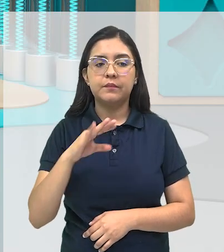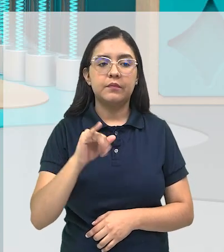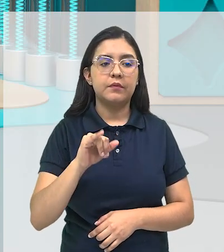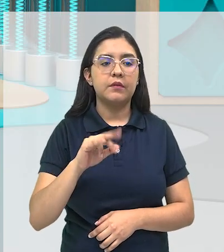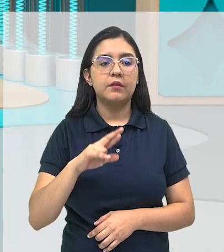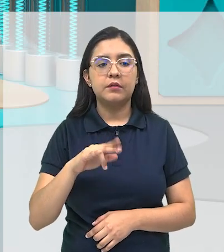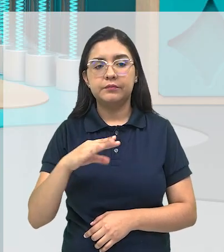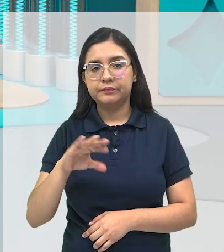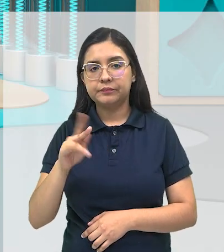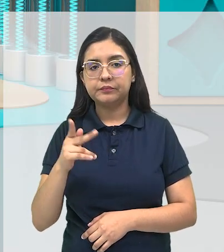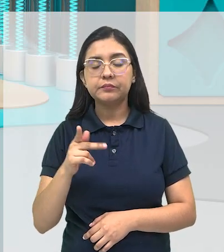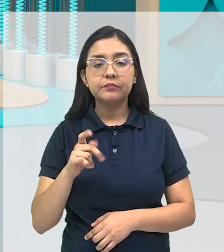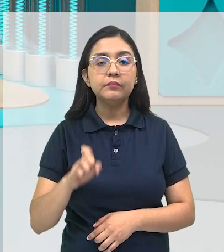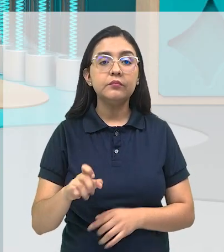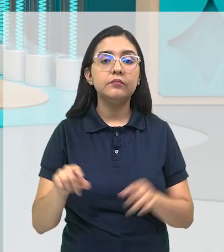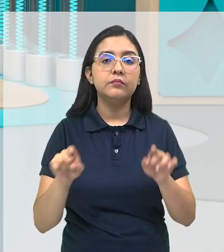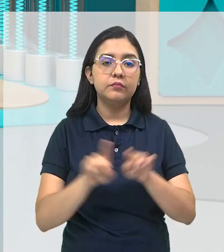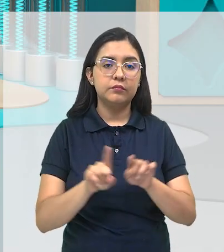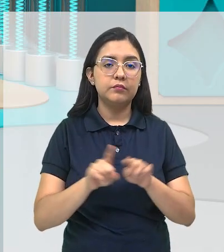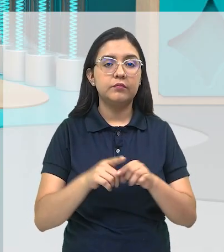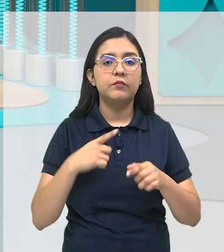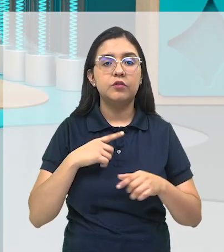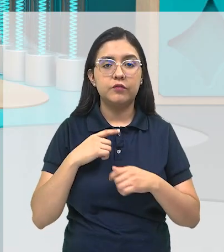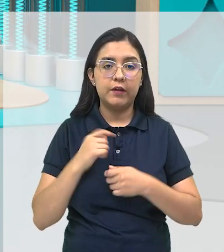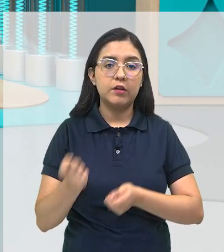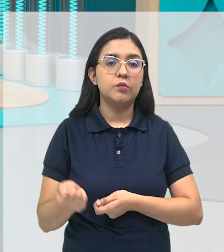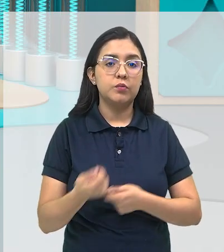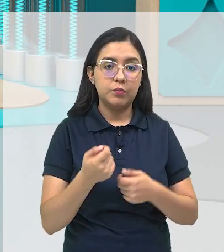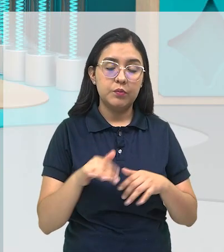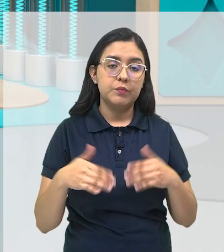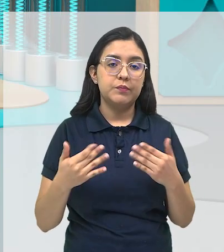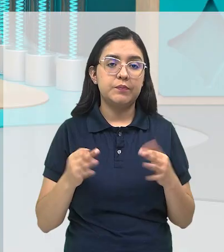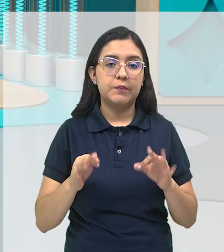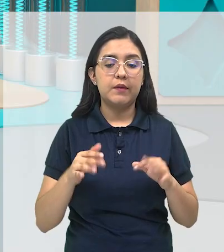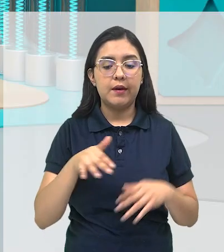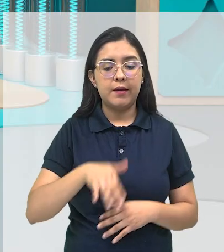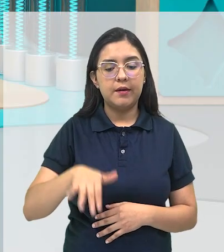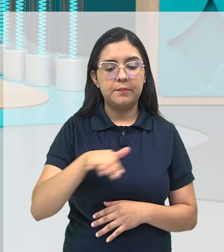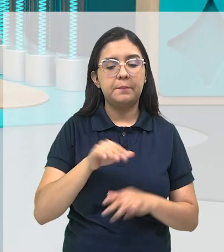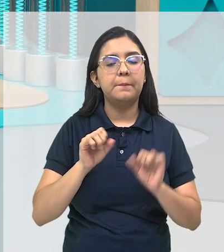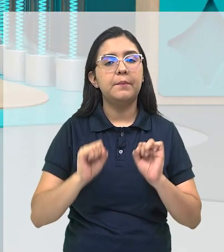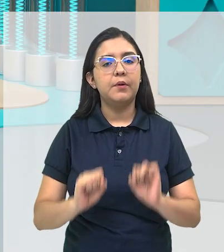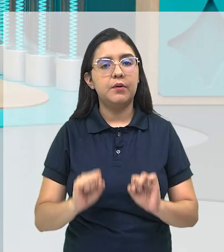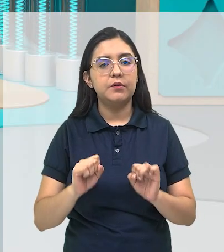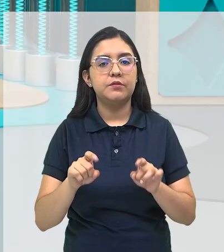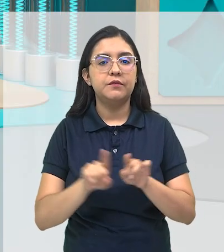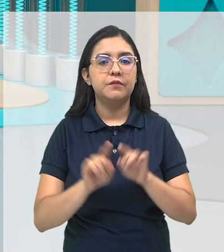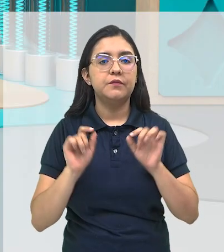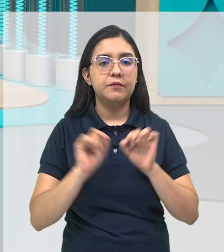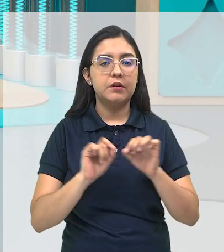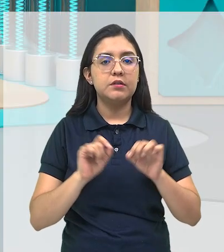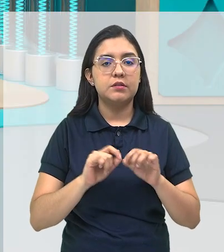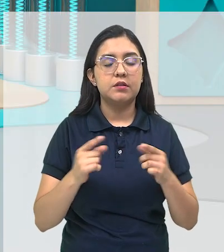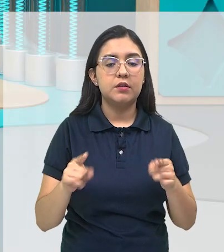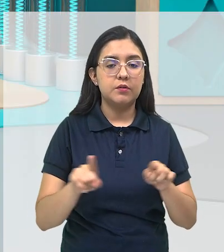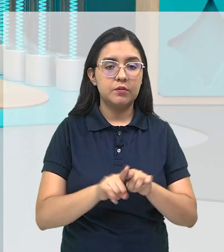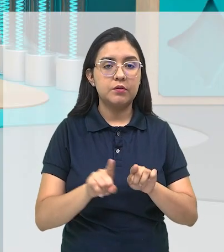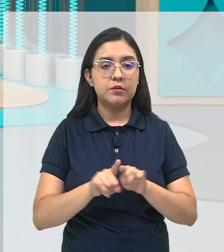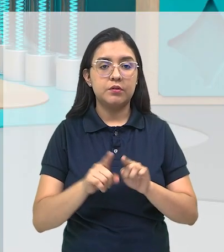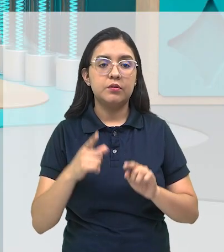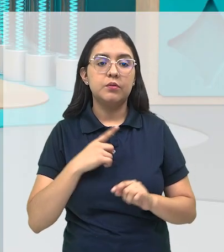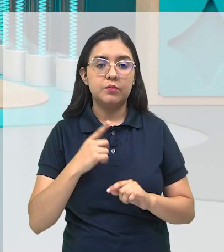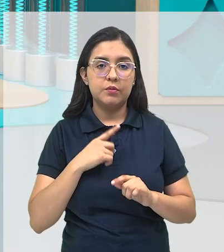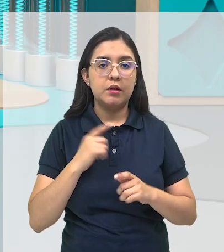o circo de fazer o striking ali, né? E é a área onde pode ser realizada ali os remates, né?